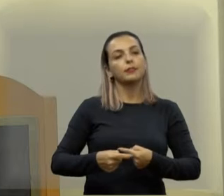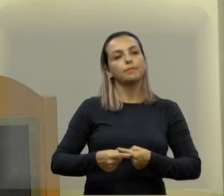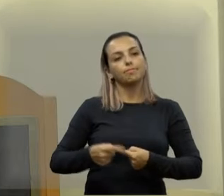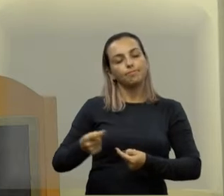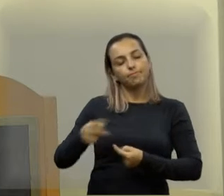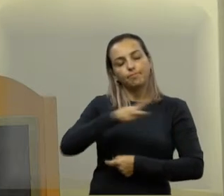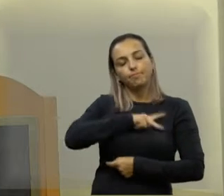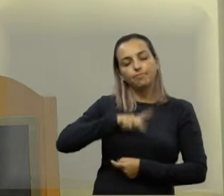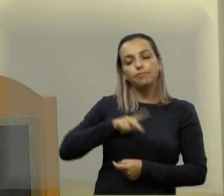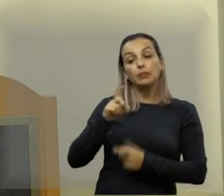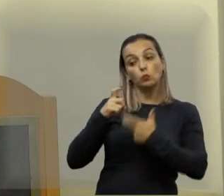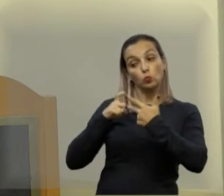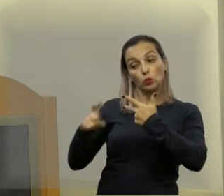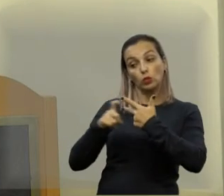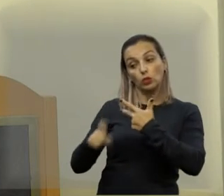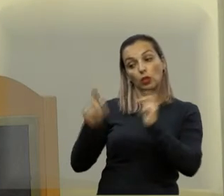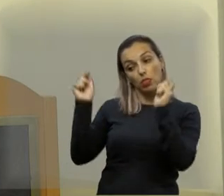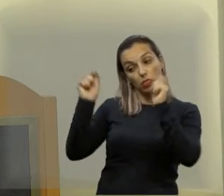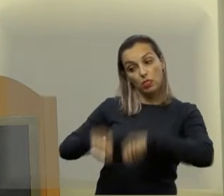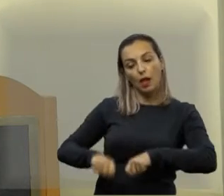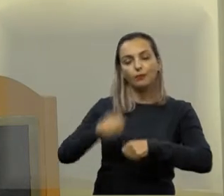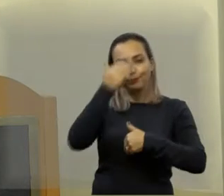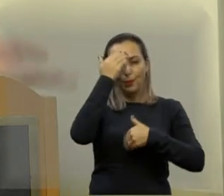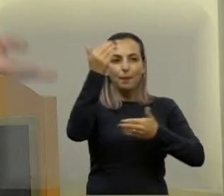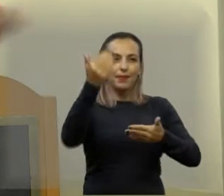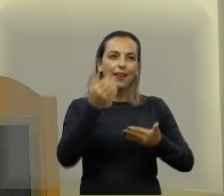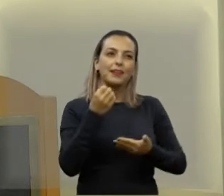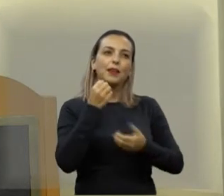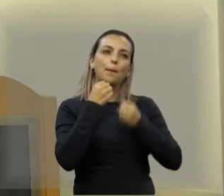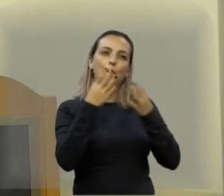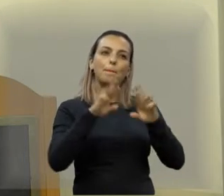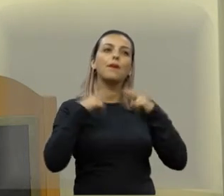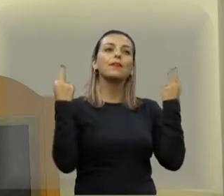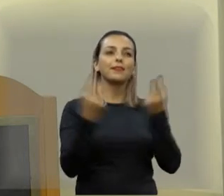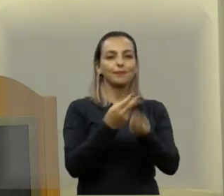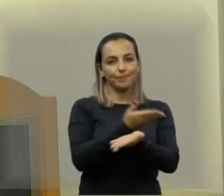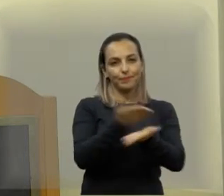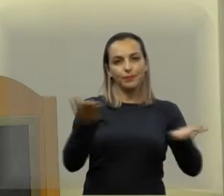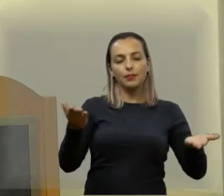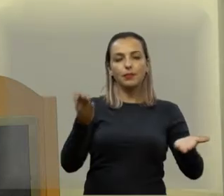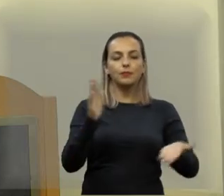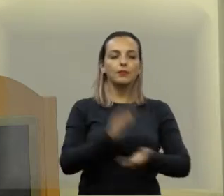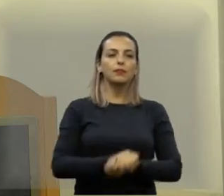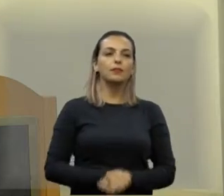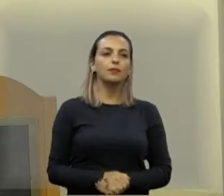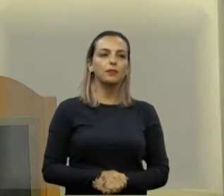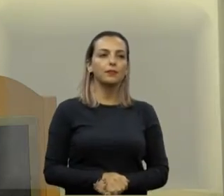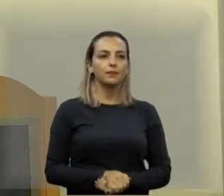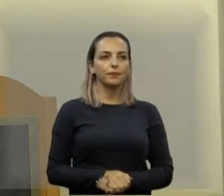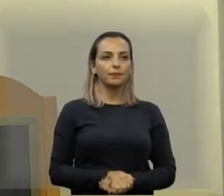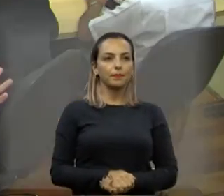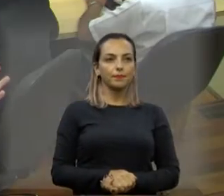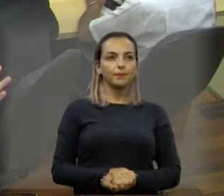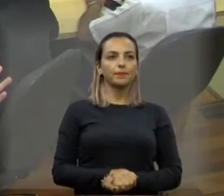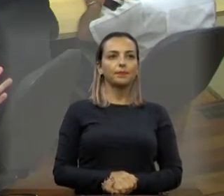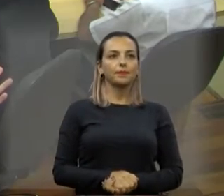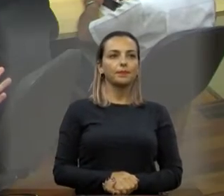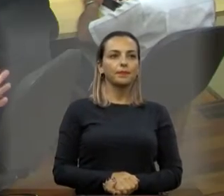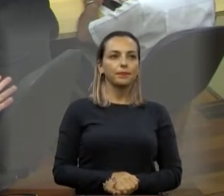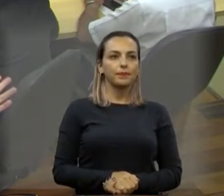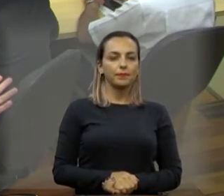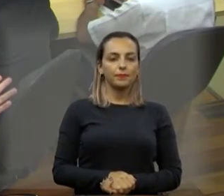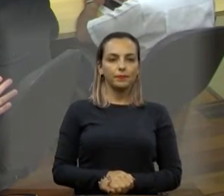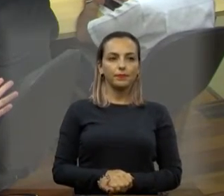exercer Então é isso gente Obrigado pelo espaço e uma boa sessão para vocês muito bem